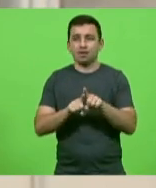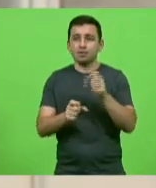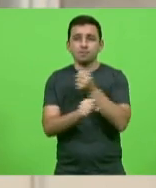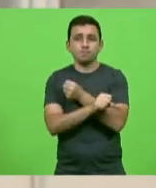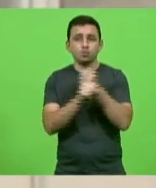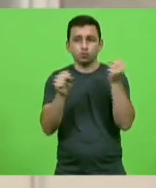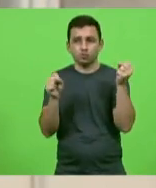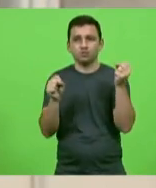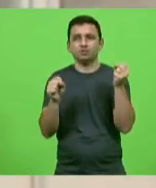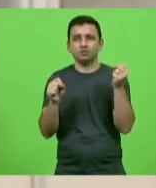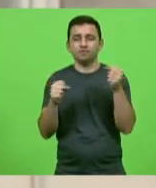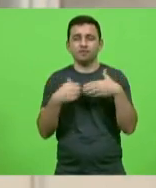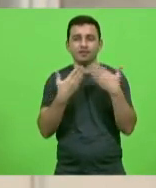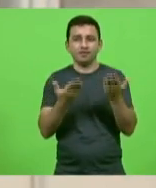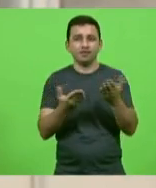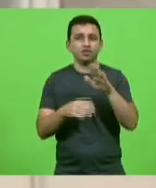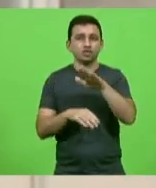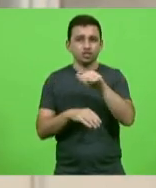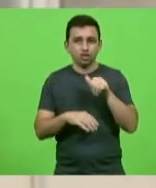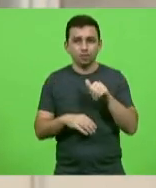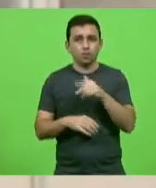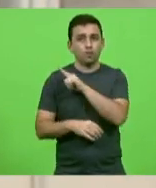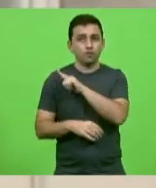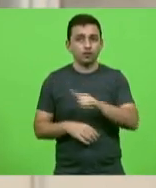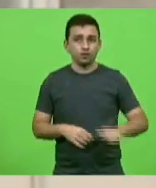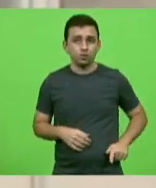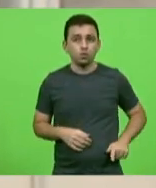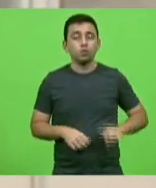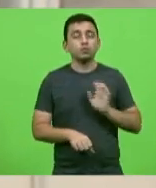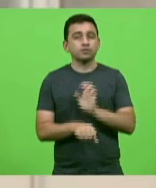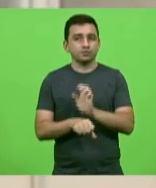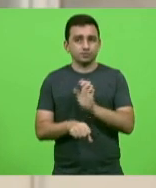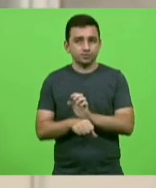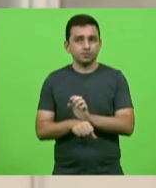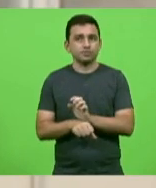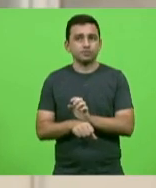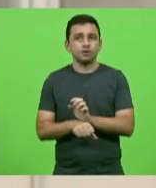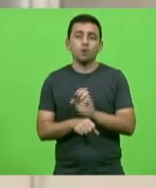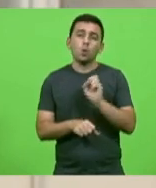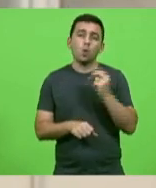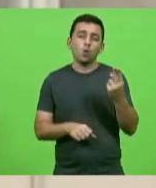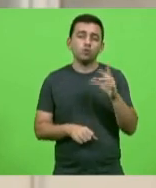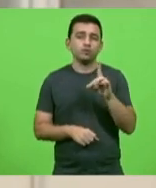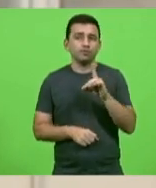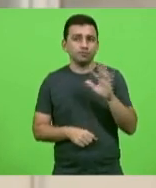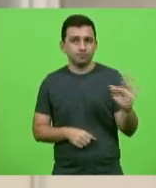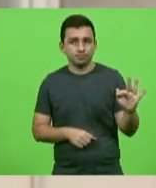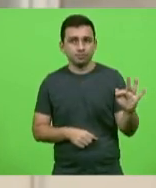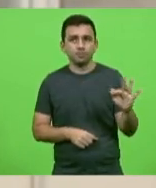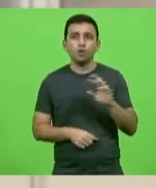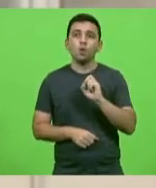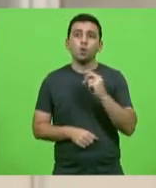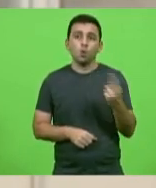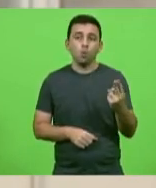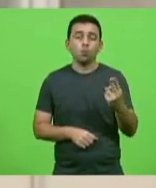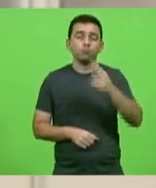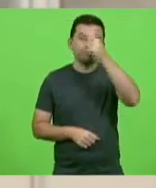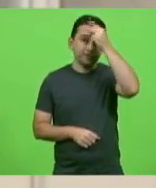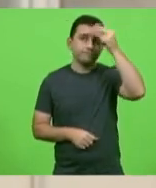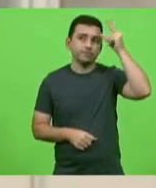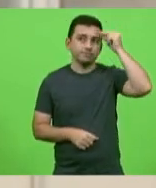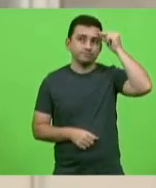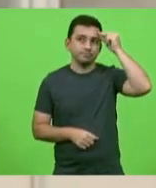impossível a convocação do governador do Estado ou do Distrito Federal ou do